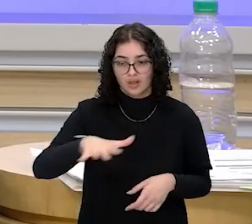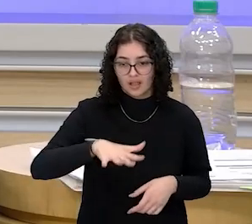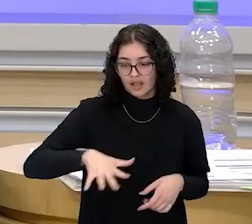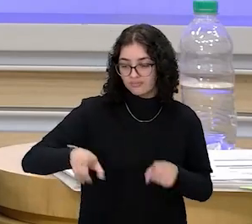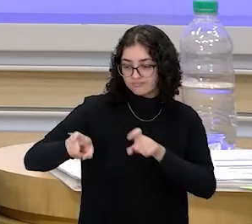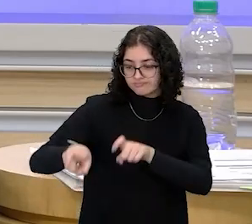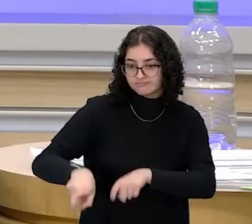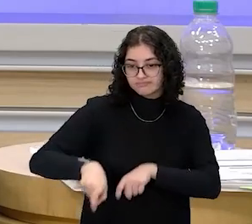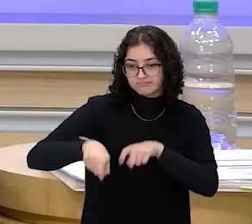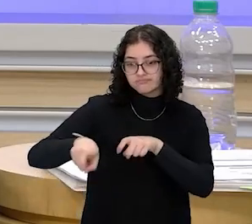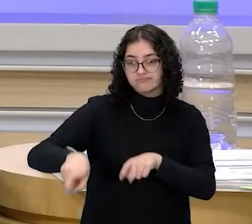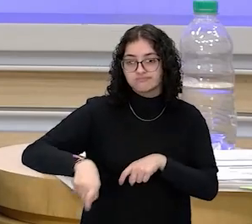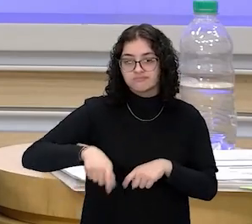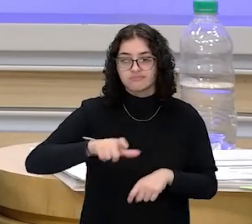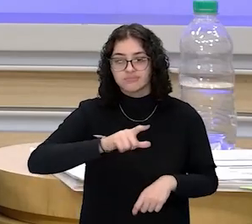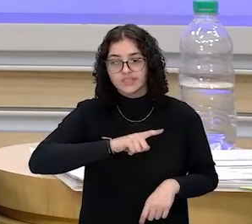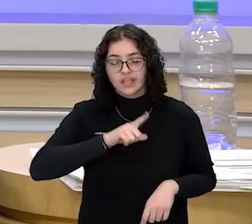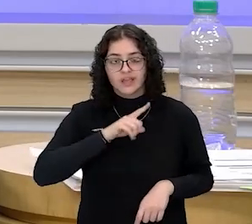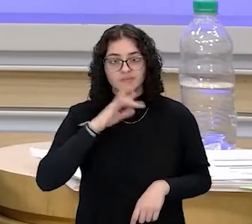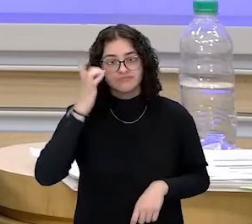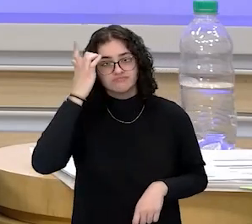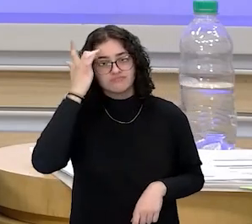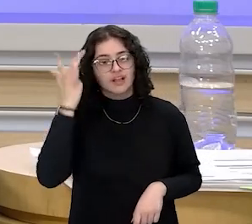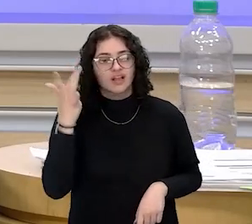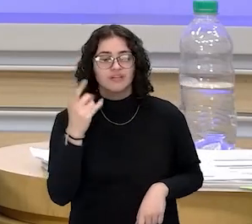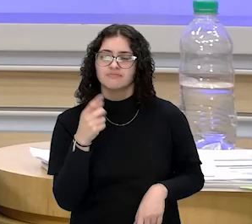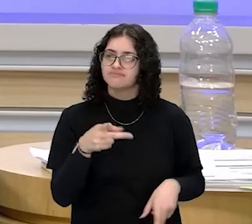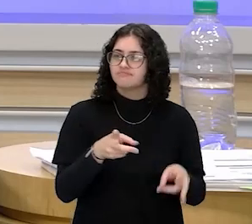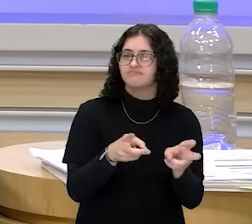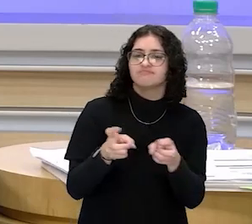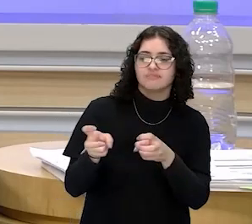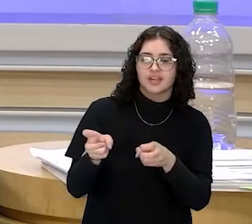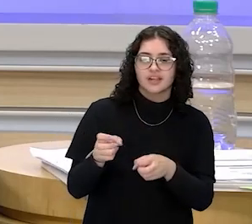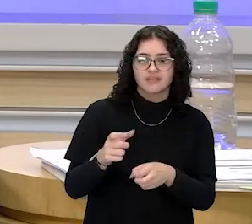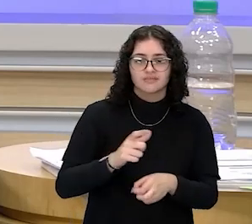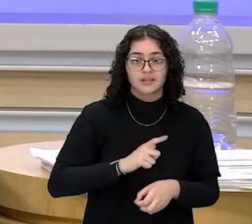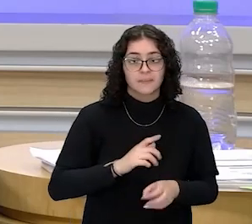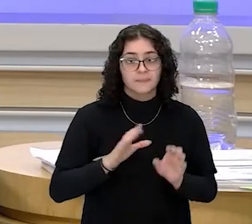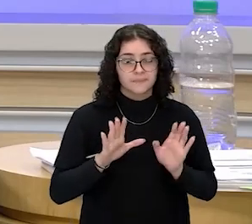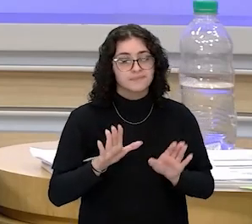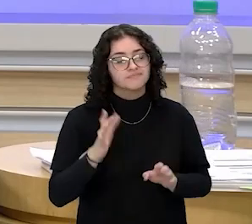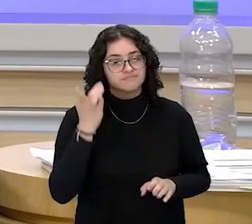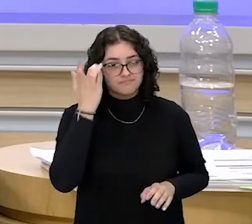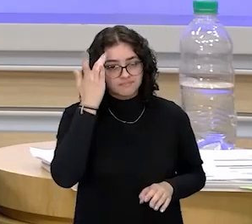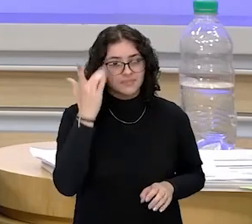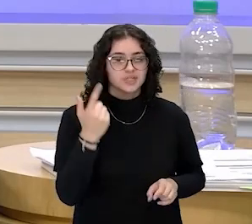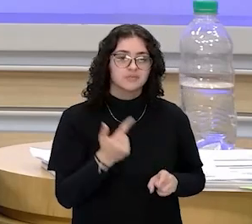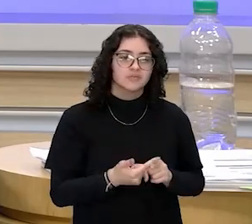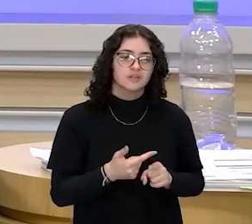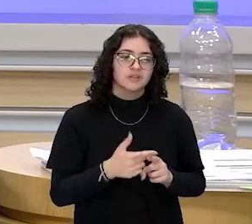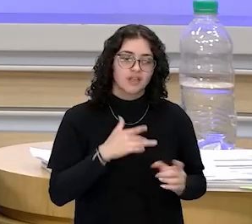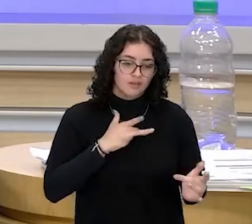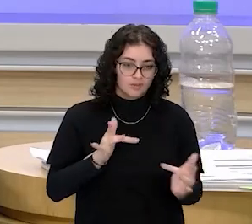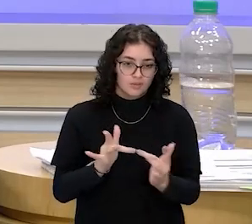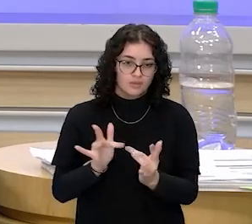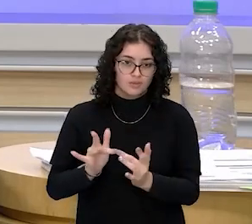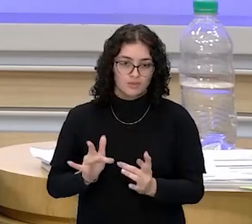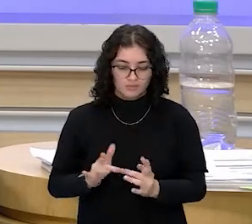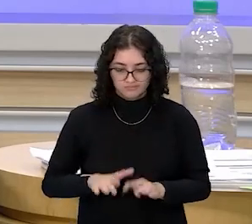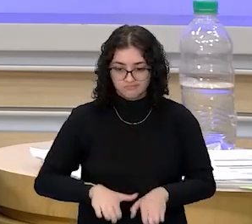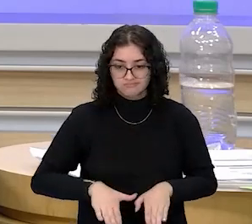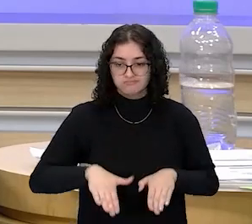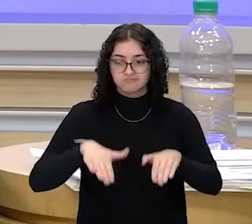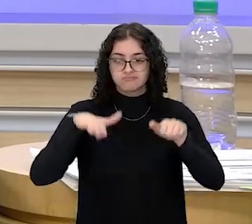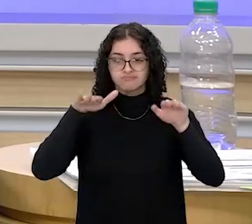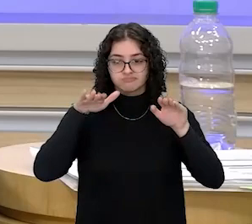tem essa facilidade, né, de identificar mais facilmente, porque tem contato desde